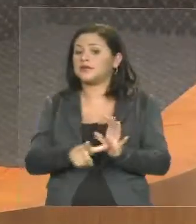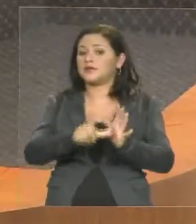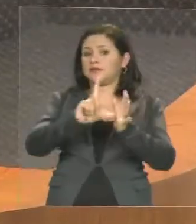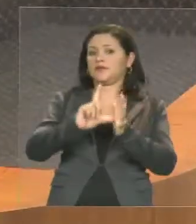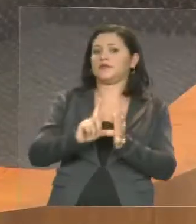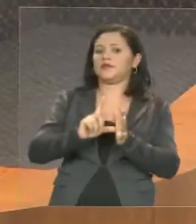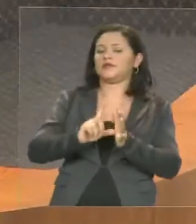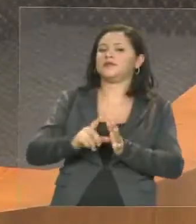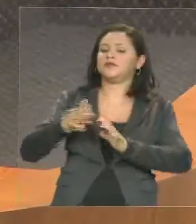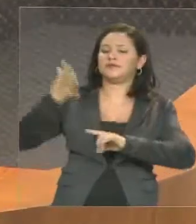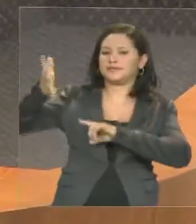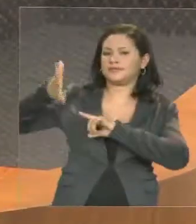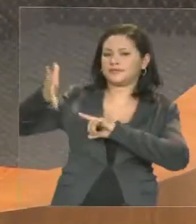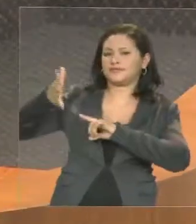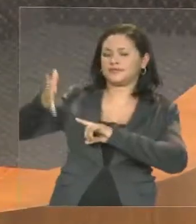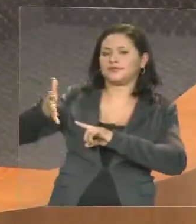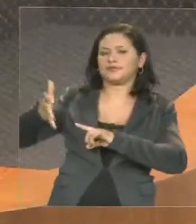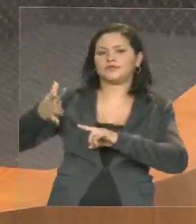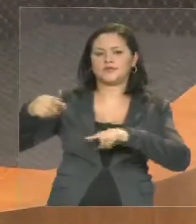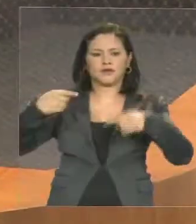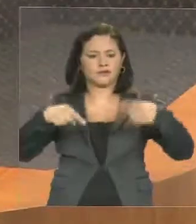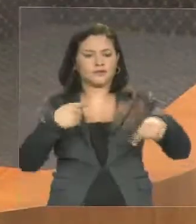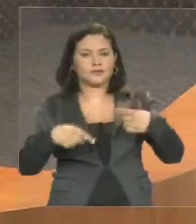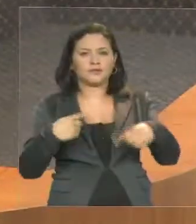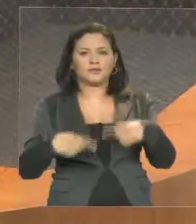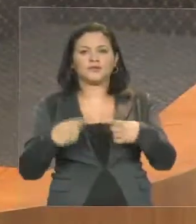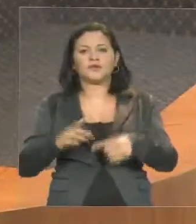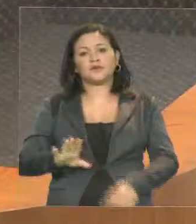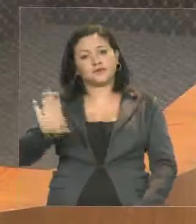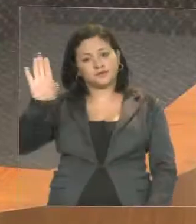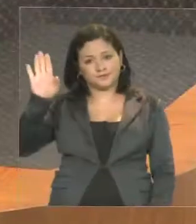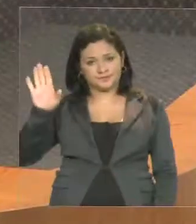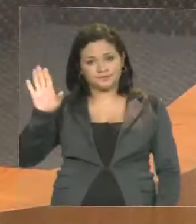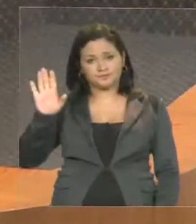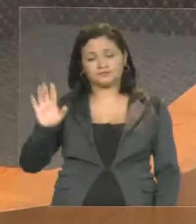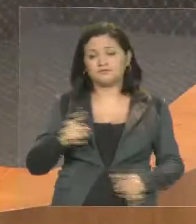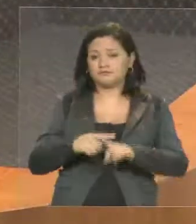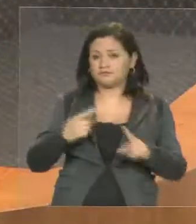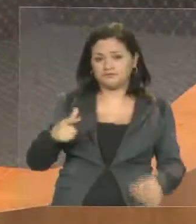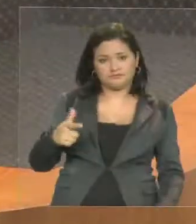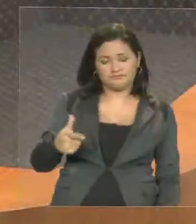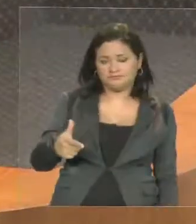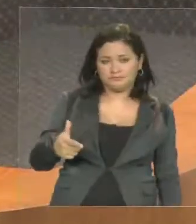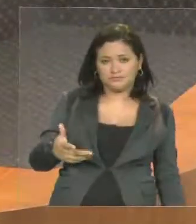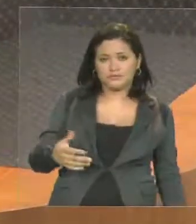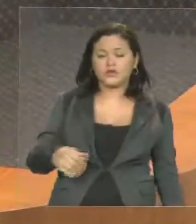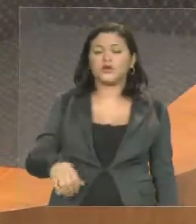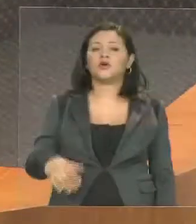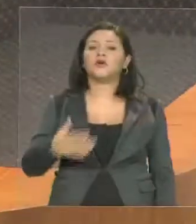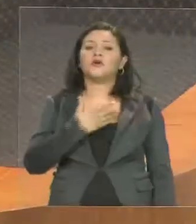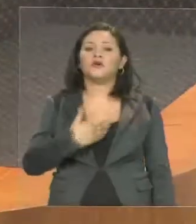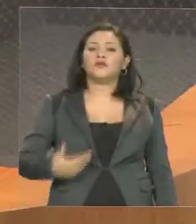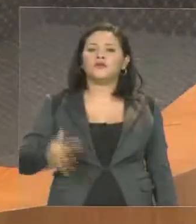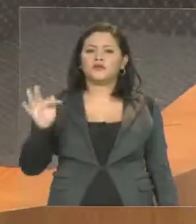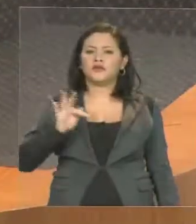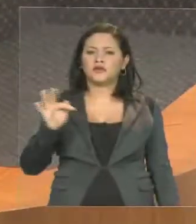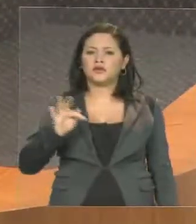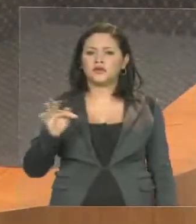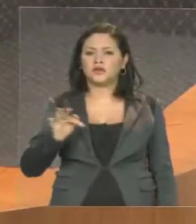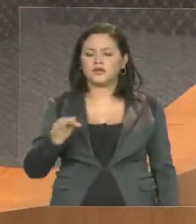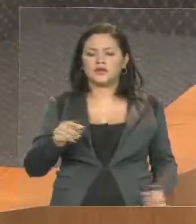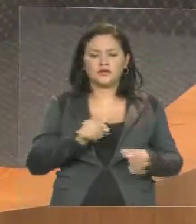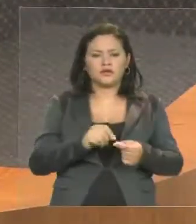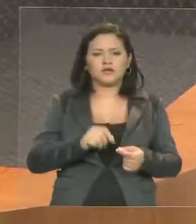debate. Então, é preocupante a situação como o governo federal está tratando os municípios, principalmente nosso Estado. Eu me